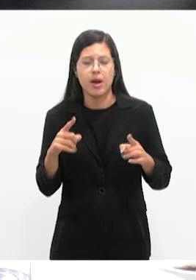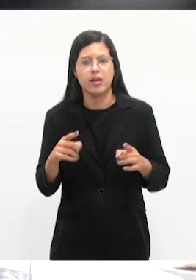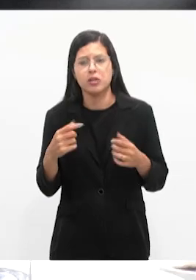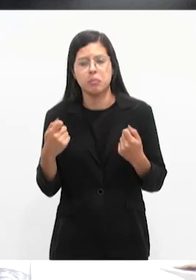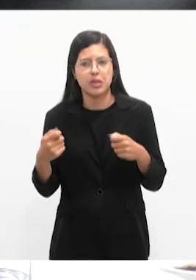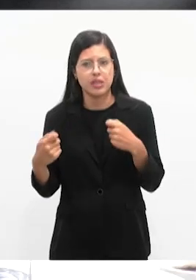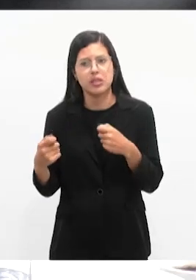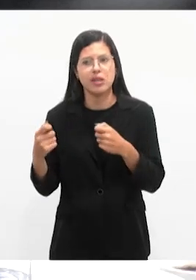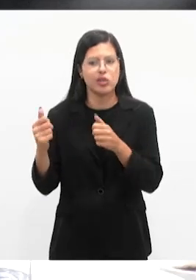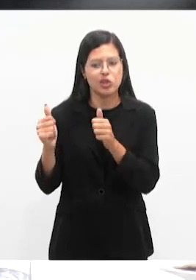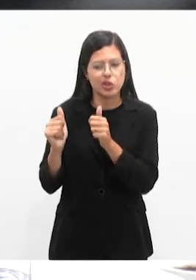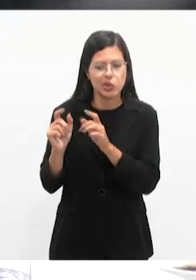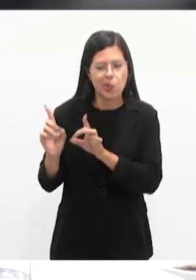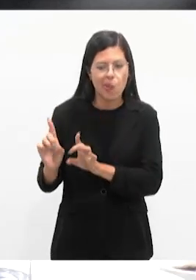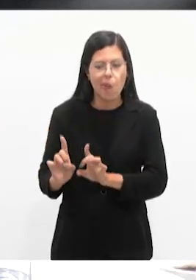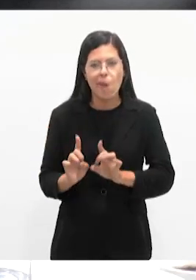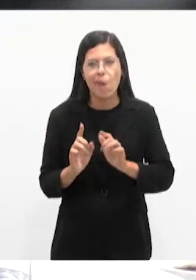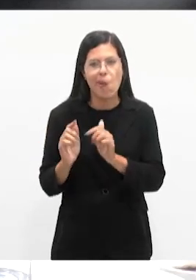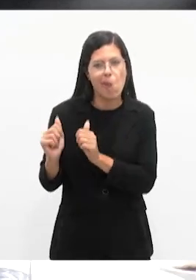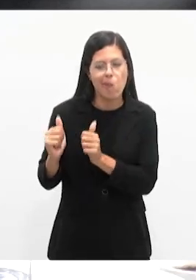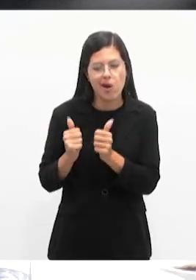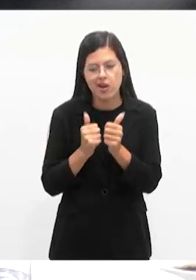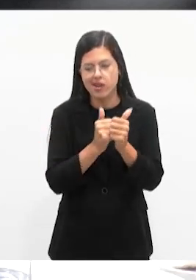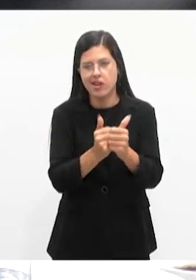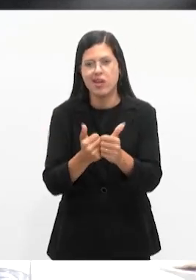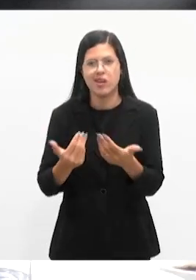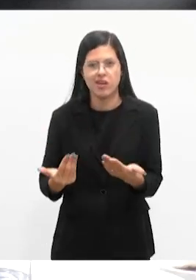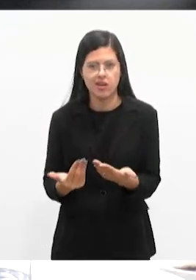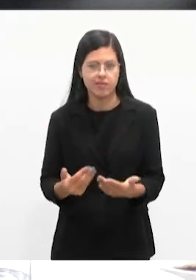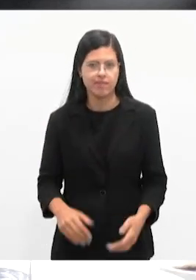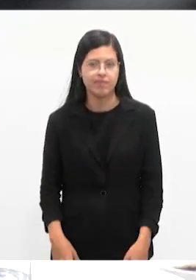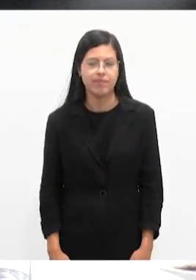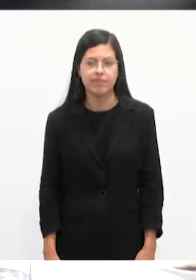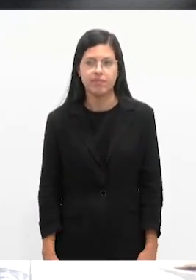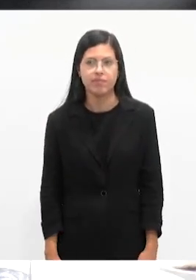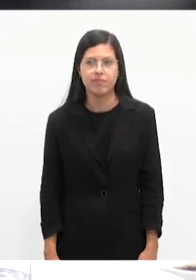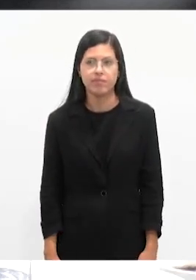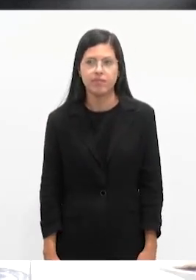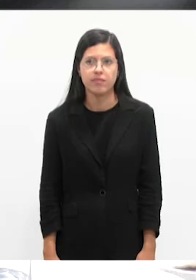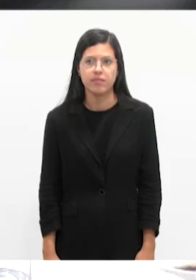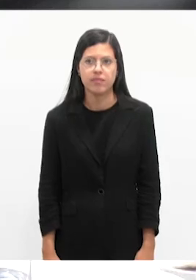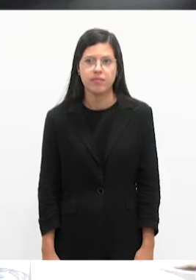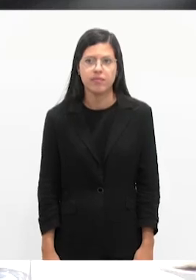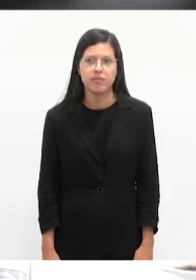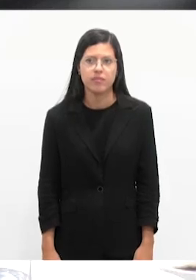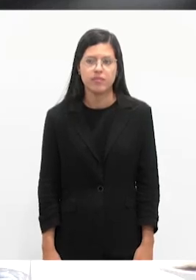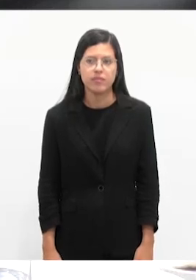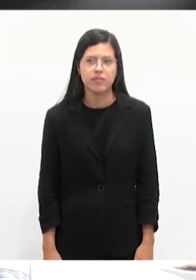companhia, etc. Então, eu gostaria que botasse, até para